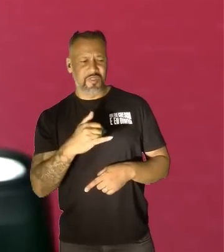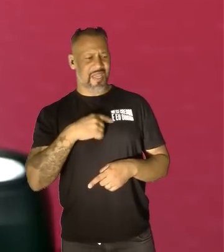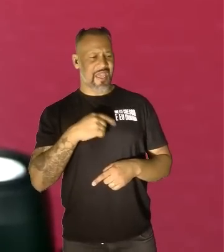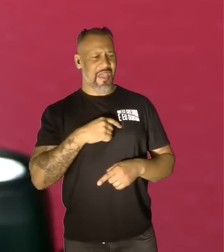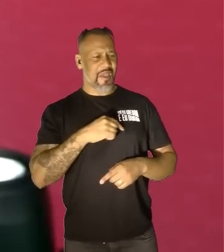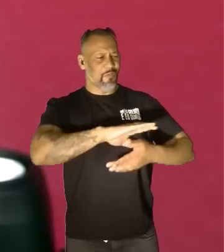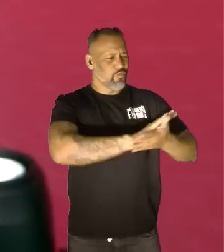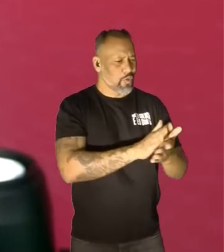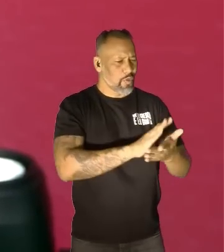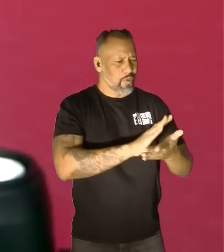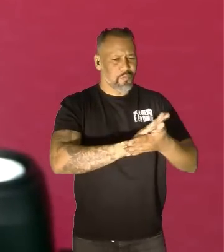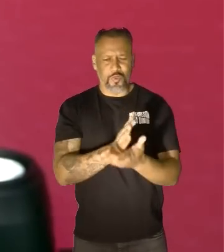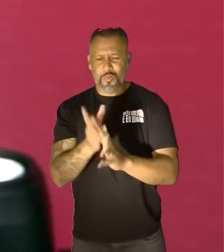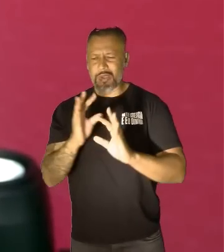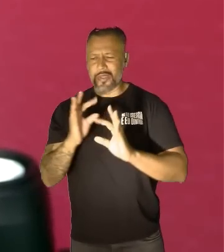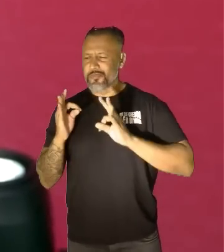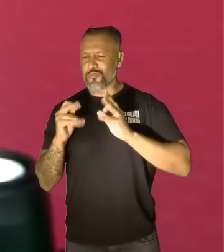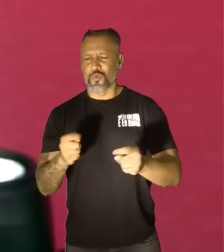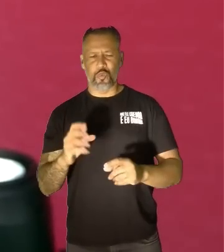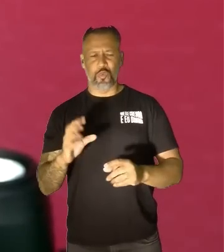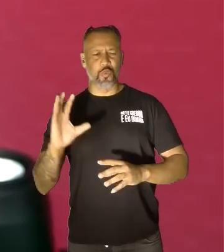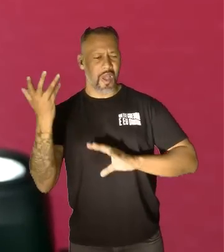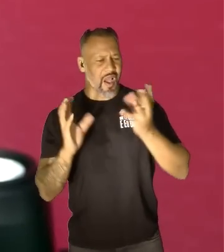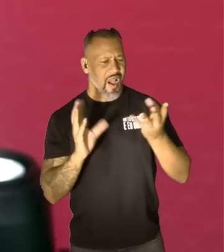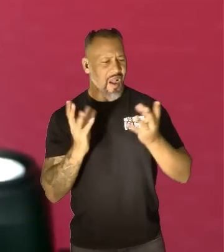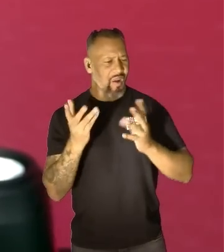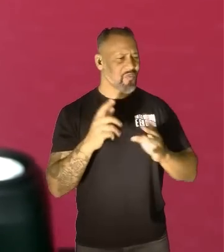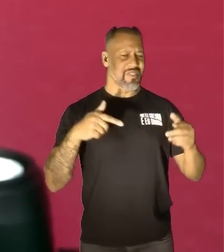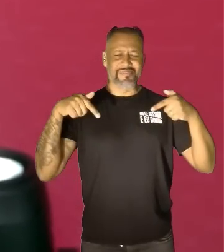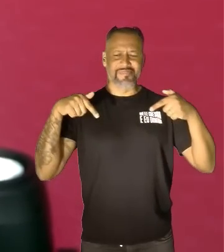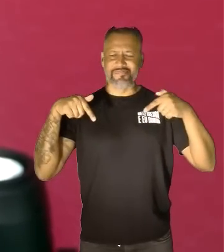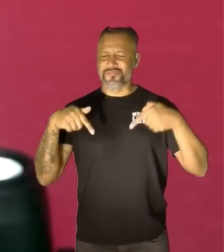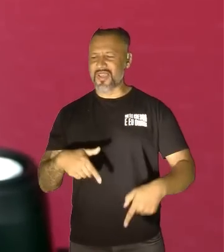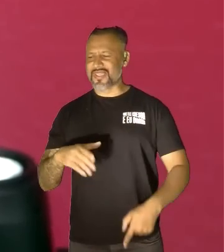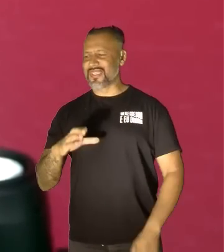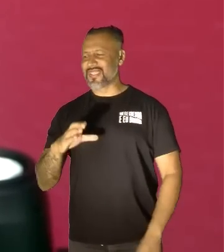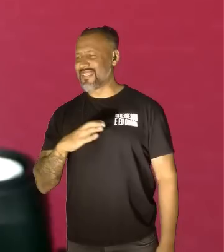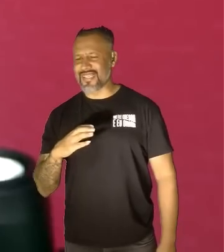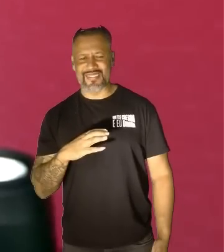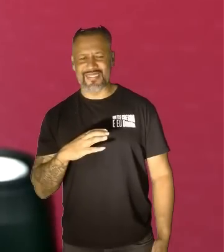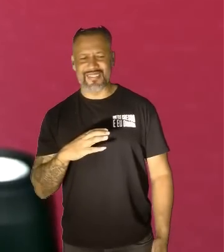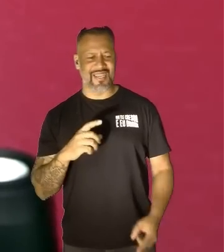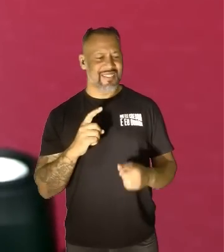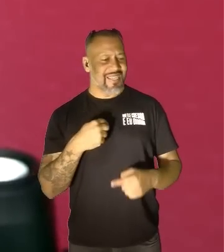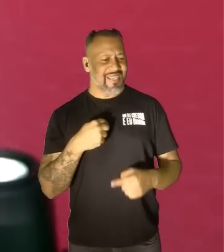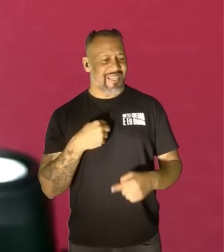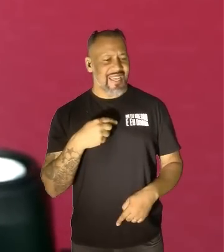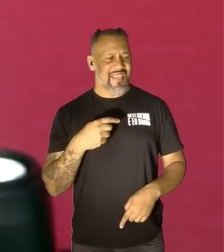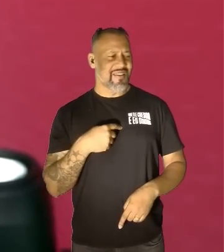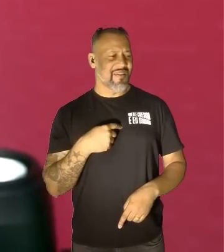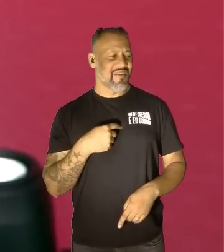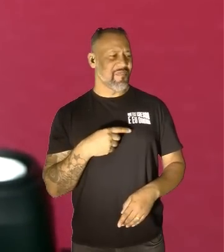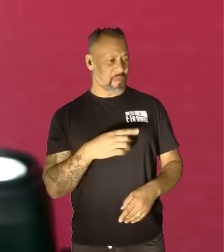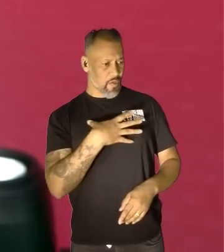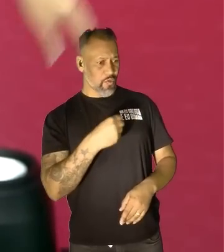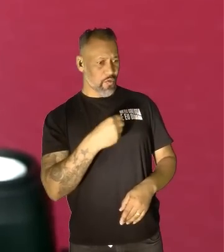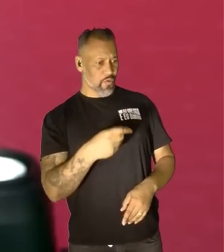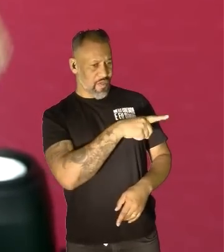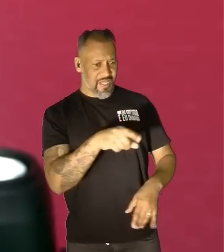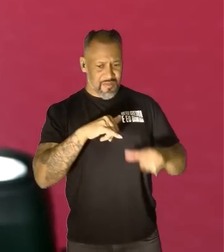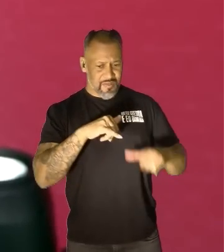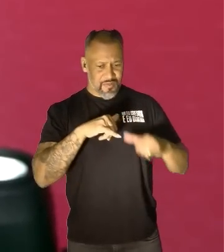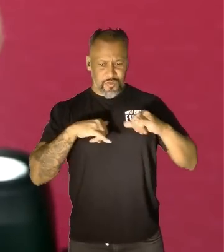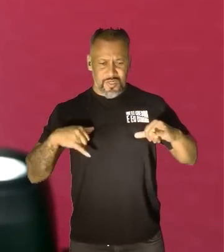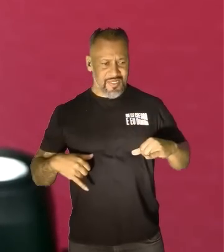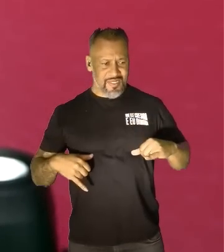Eu vou mudar tudo o que está acontecendo aqui. Eu vou mudar esse cenário, eu vou tirar os filhos de Eli. Eu vou tirar Eli,